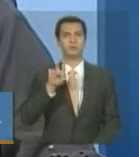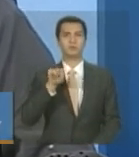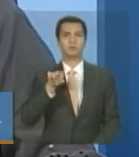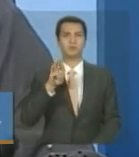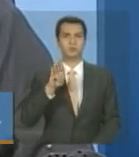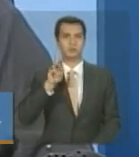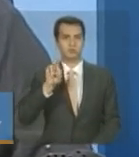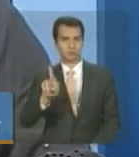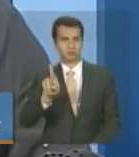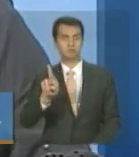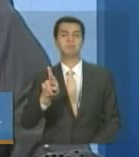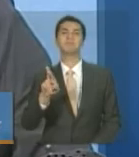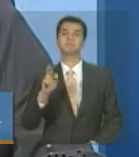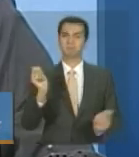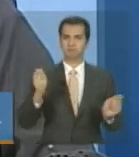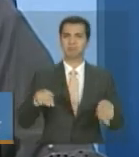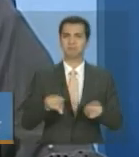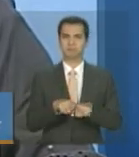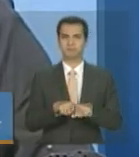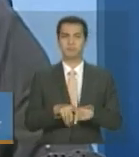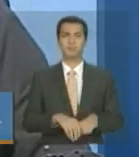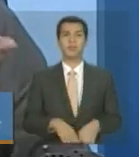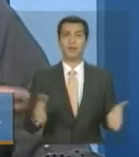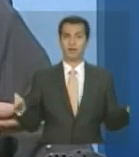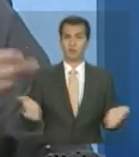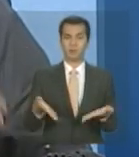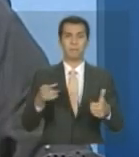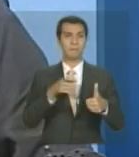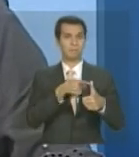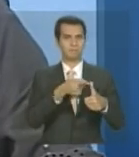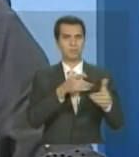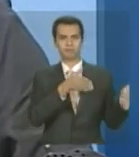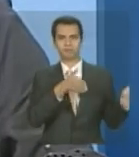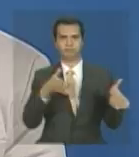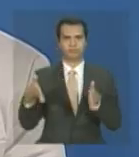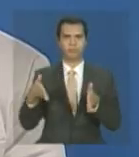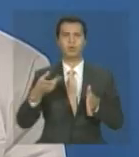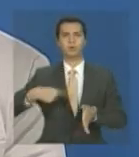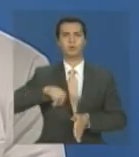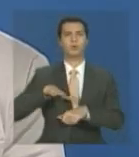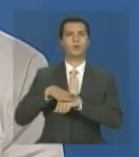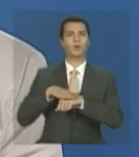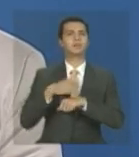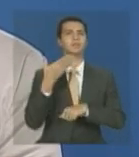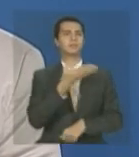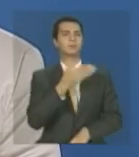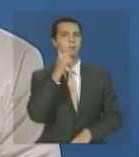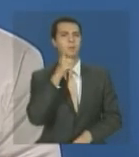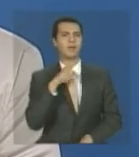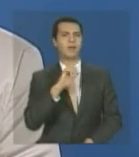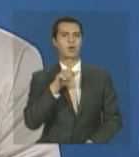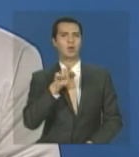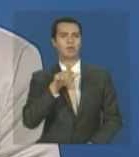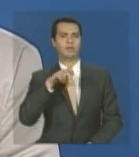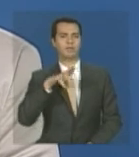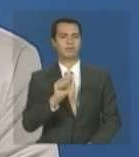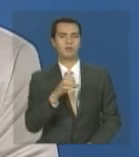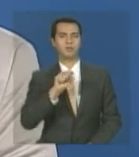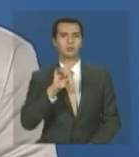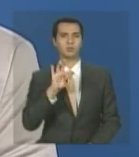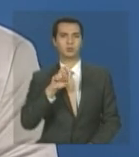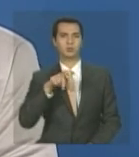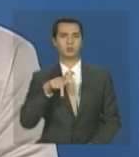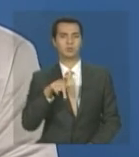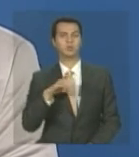tele@mds.gov.br. Neste primeiro bloco, vamos conversar com a doutora Carolina Stuck, que é diretora do Departamento da Rede Privada do